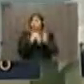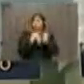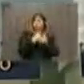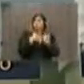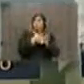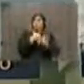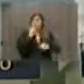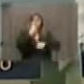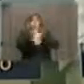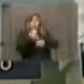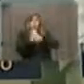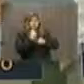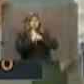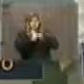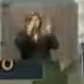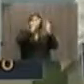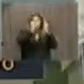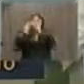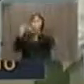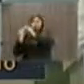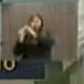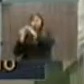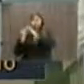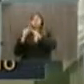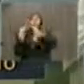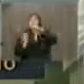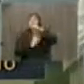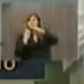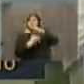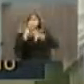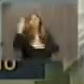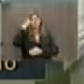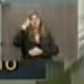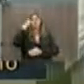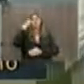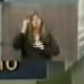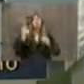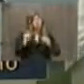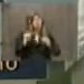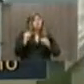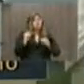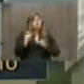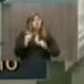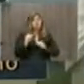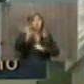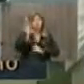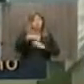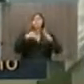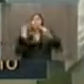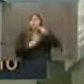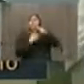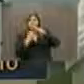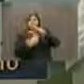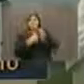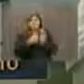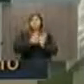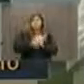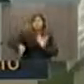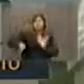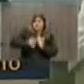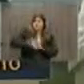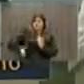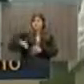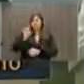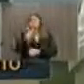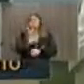do setor de construção civil, dos empresários da indústria, porque a gente sabe muito bem que a máquina é colocada a serviço desse setor. O que sobra são as migalhas